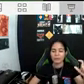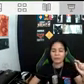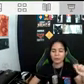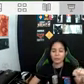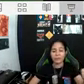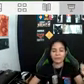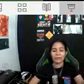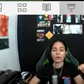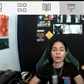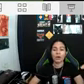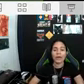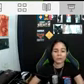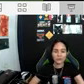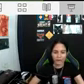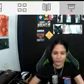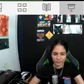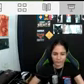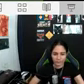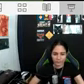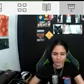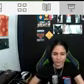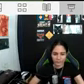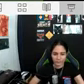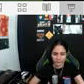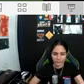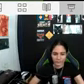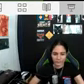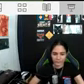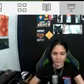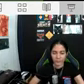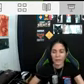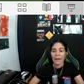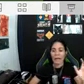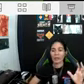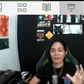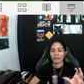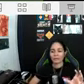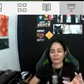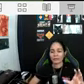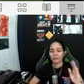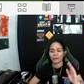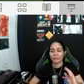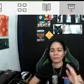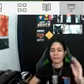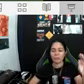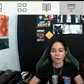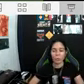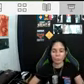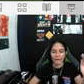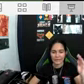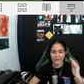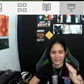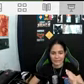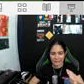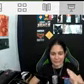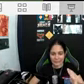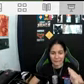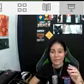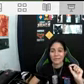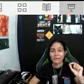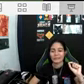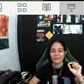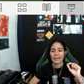transparentes, vão influenciar no resultado. Certo? Agora, se você quer justamente comparar